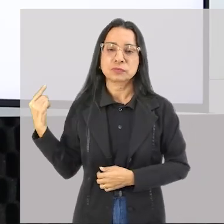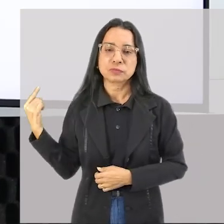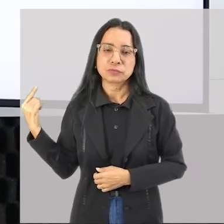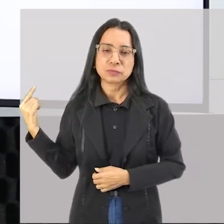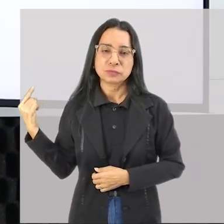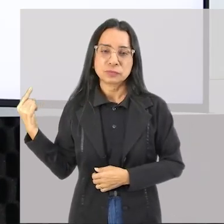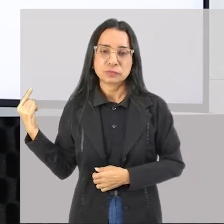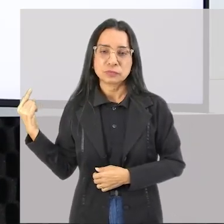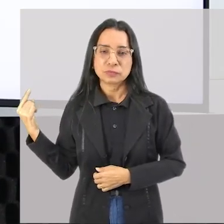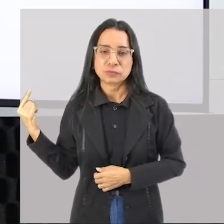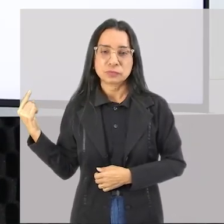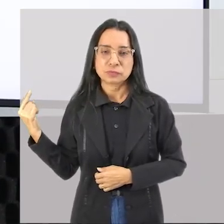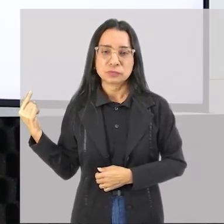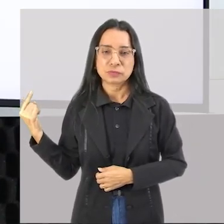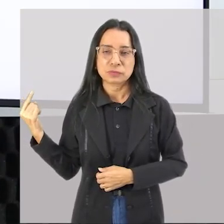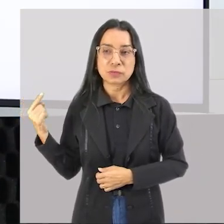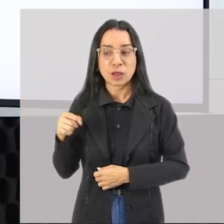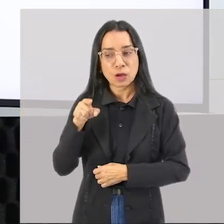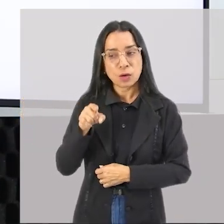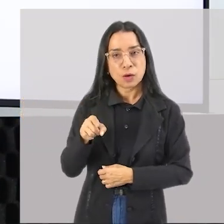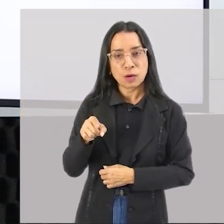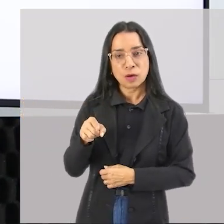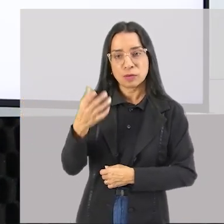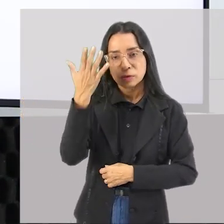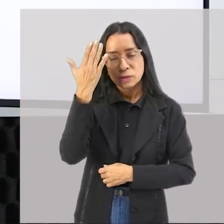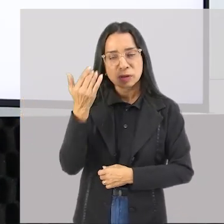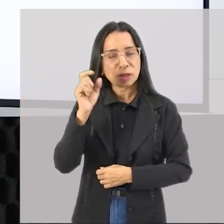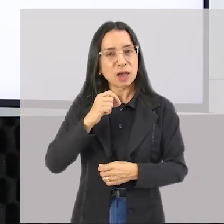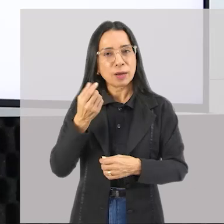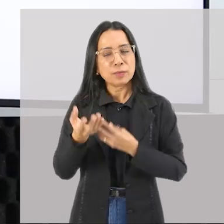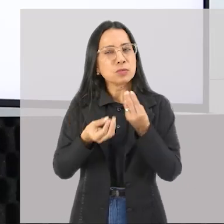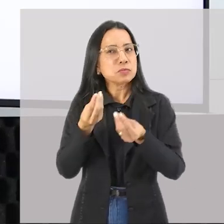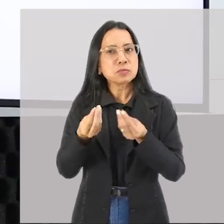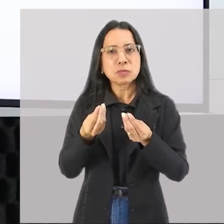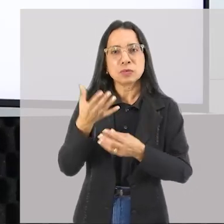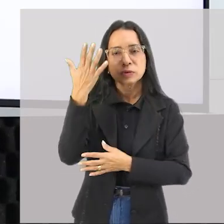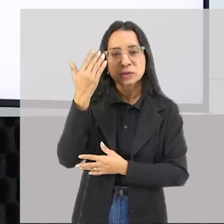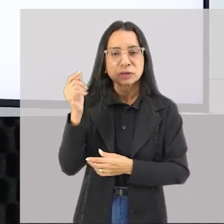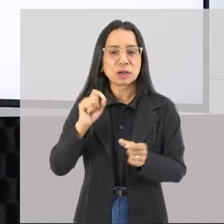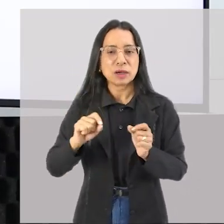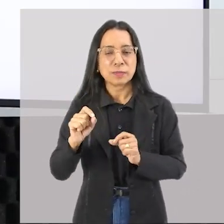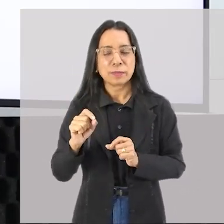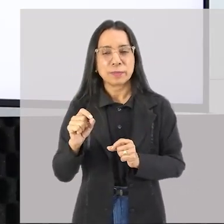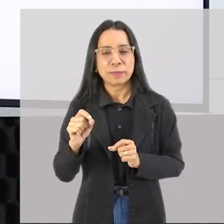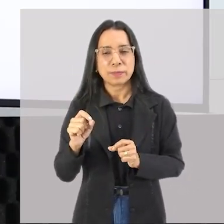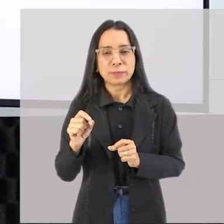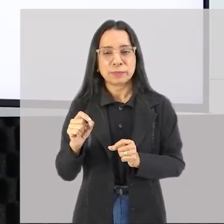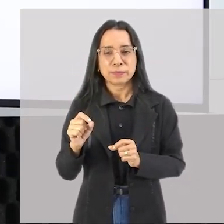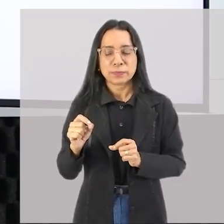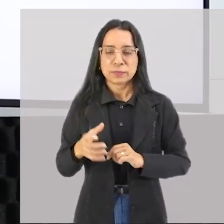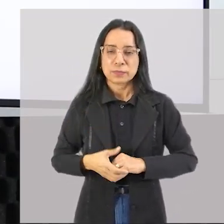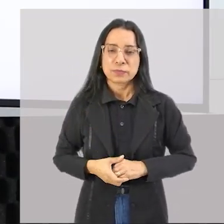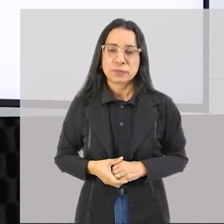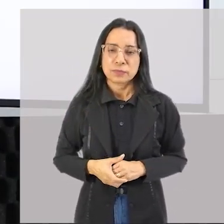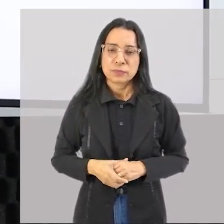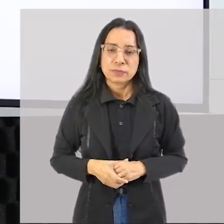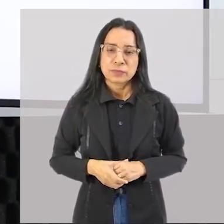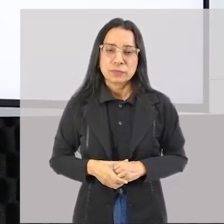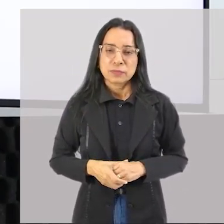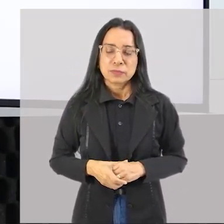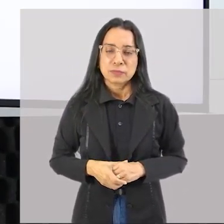know, para dizer você sabe. Então, como você sabe, as you know, né, você diz o que você